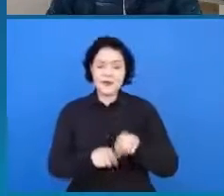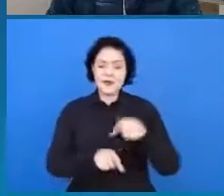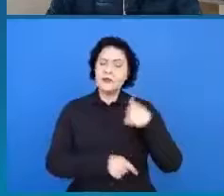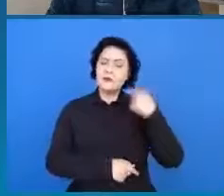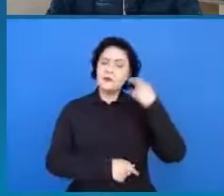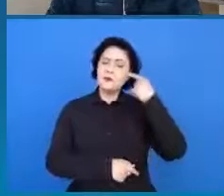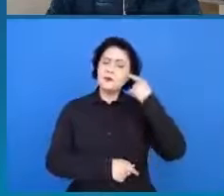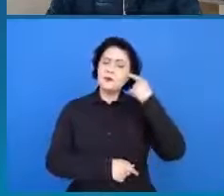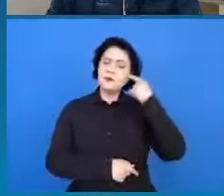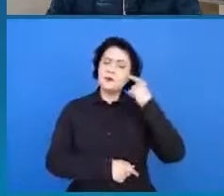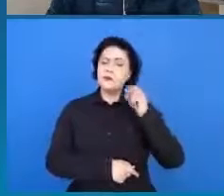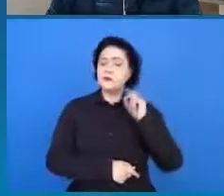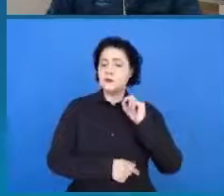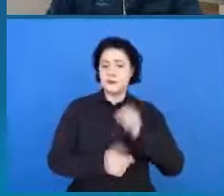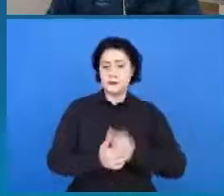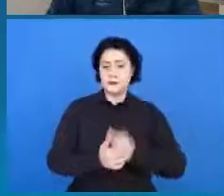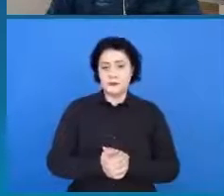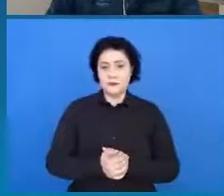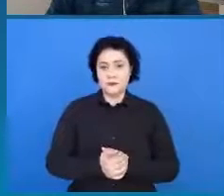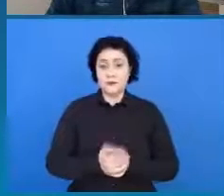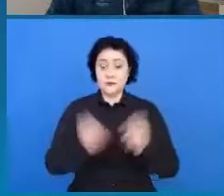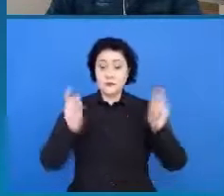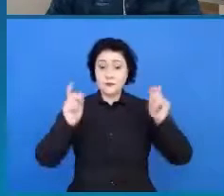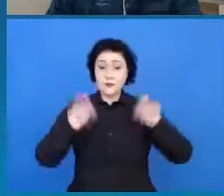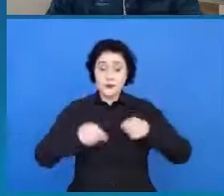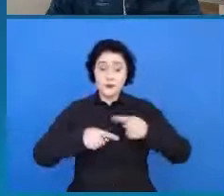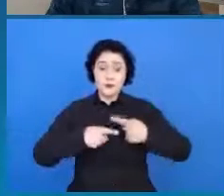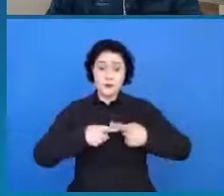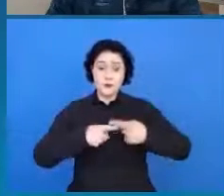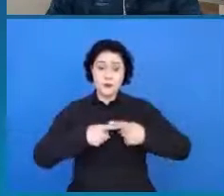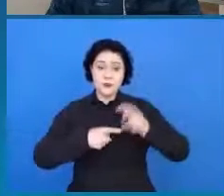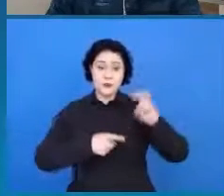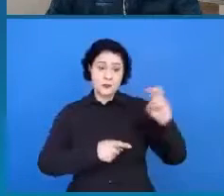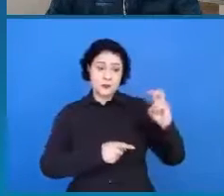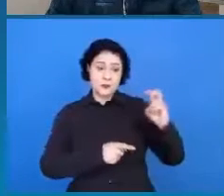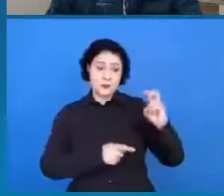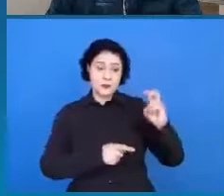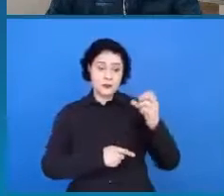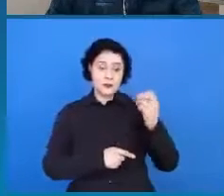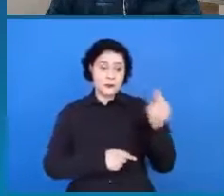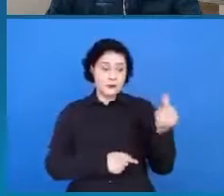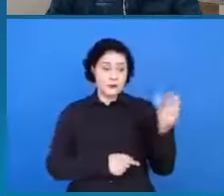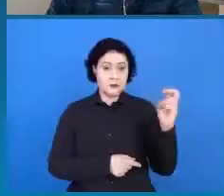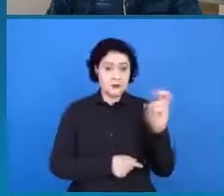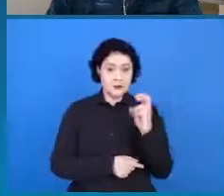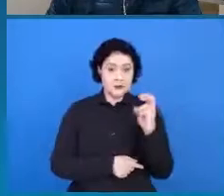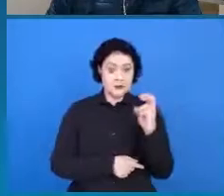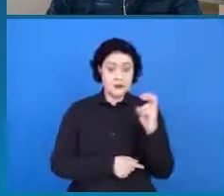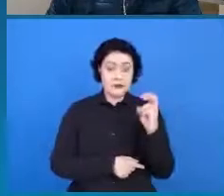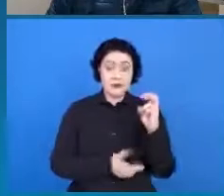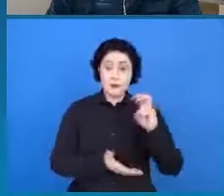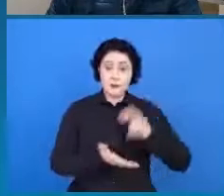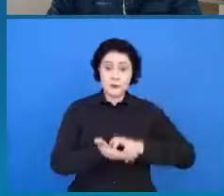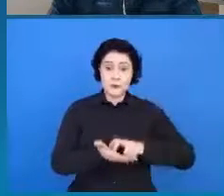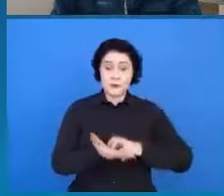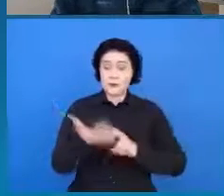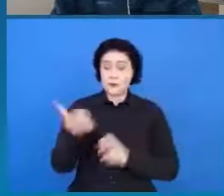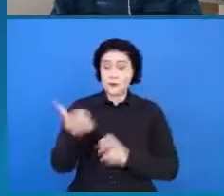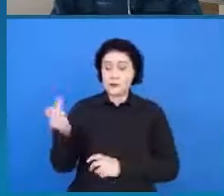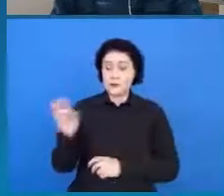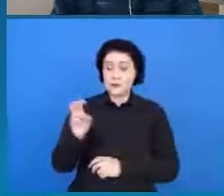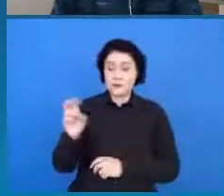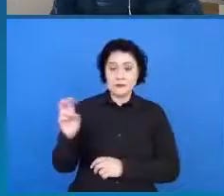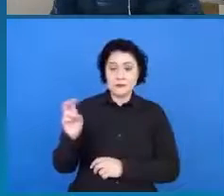no meu pensamento coroar ia isso porque cinco mais sete da manhã e cinco mais sete horas da tarde e assim eu fiz